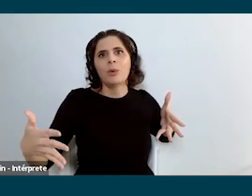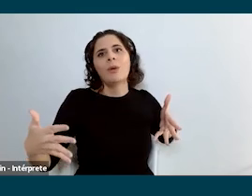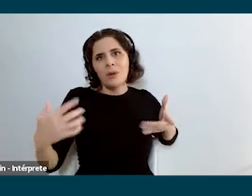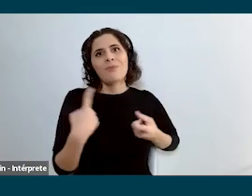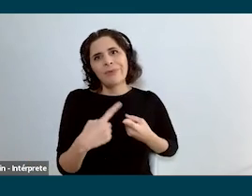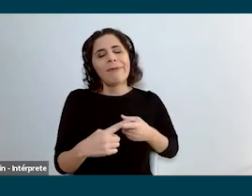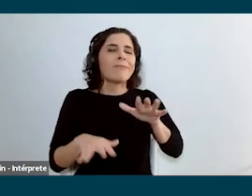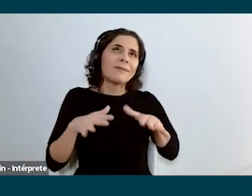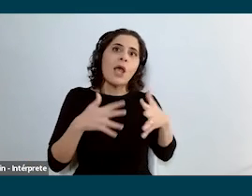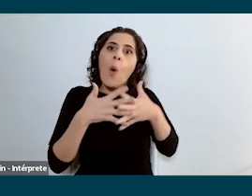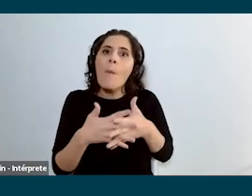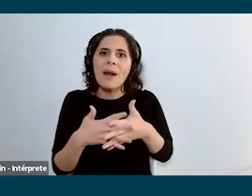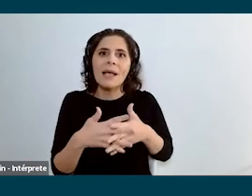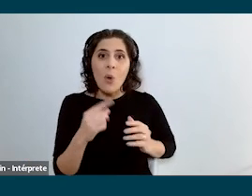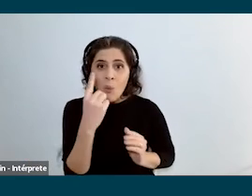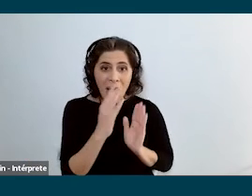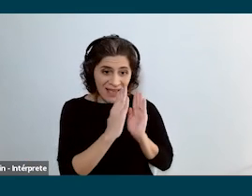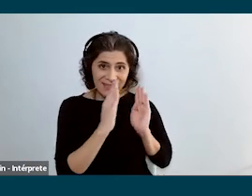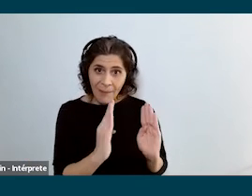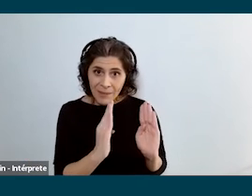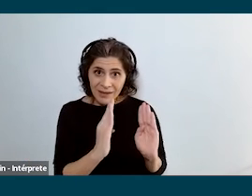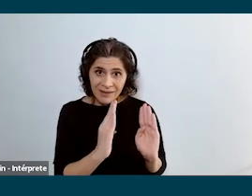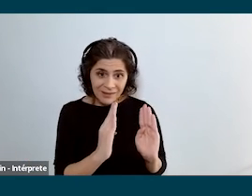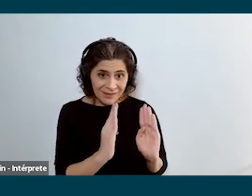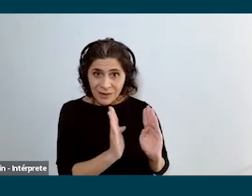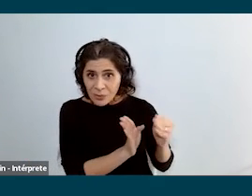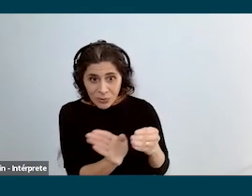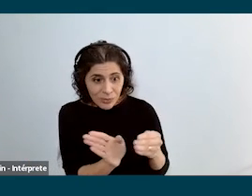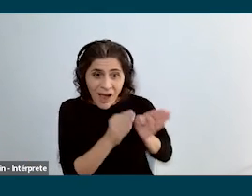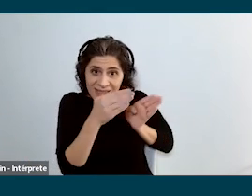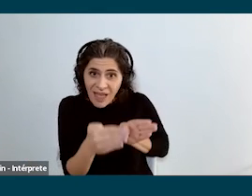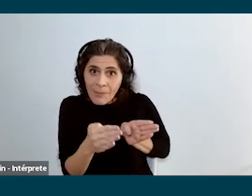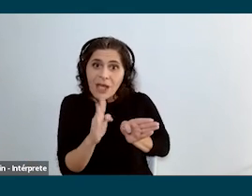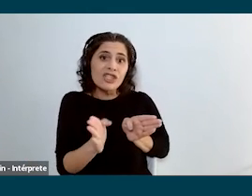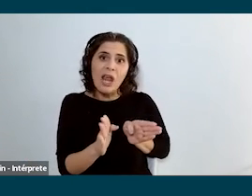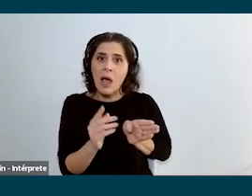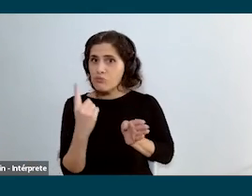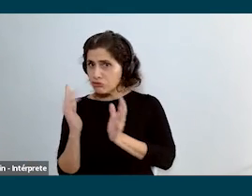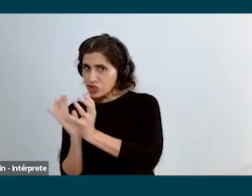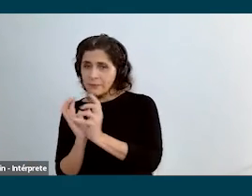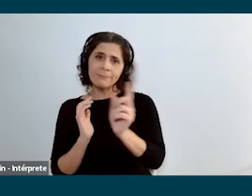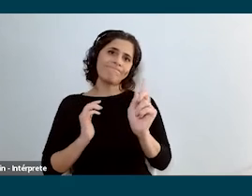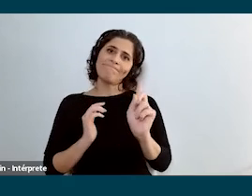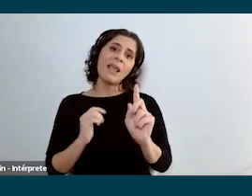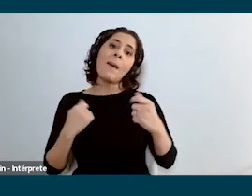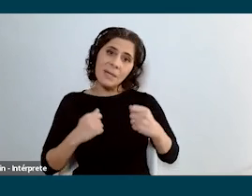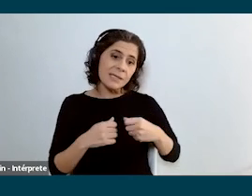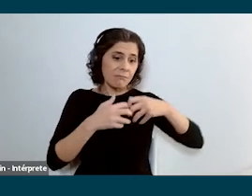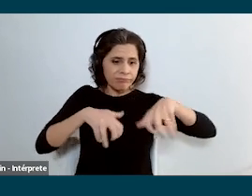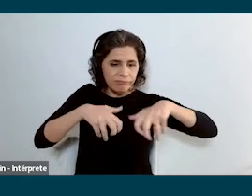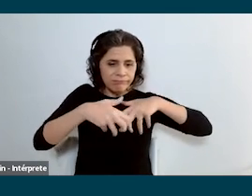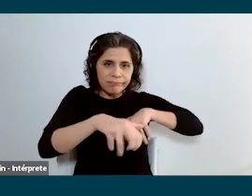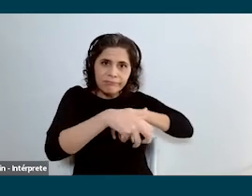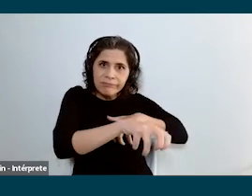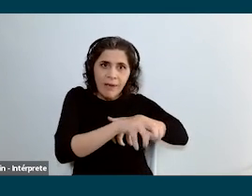depende do tamanho do negócio, da complexidade, uma etapa específica da jornada, ela não vai estar necessariamente na mão daquele time. Então, a gente